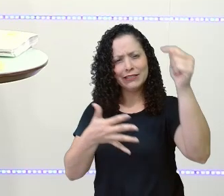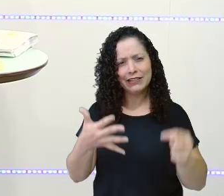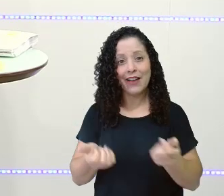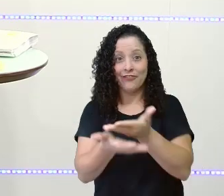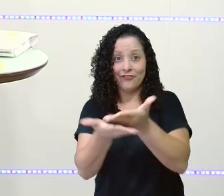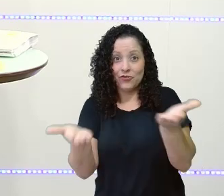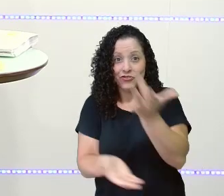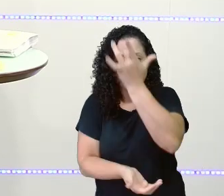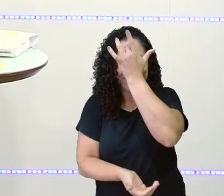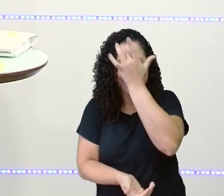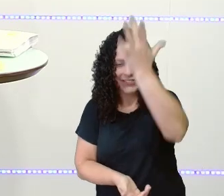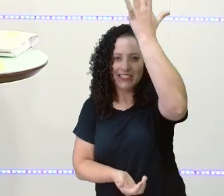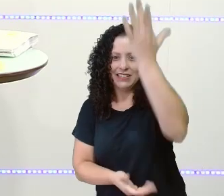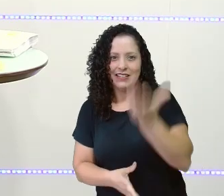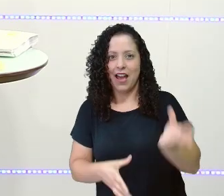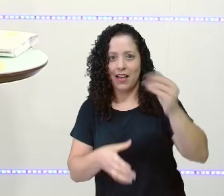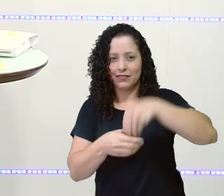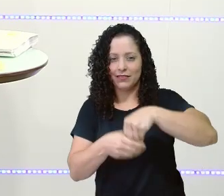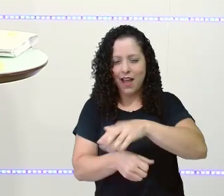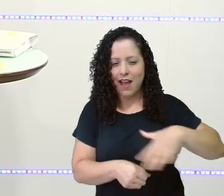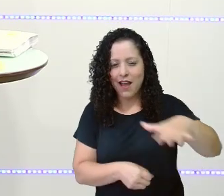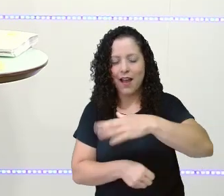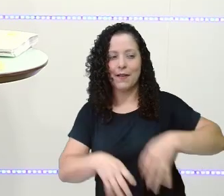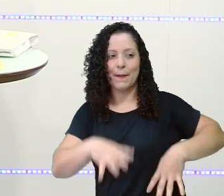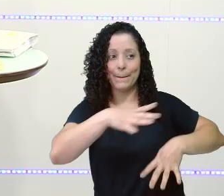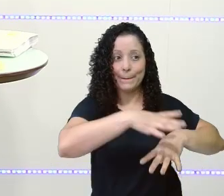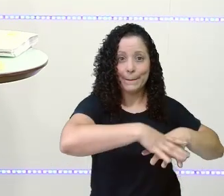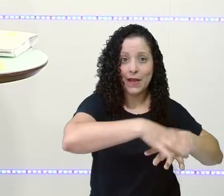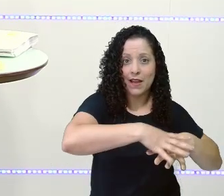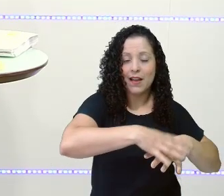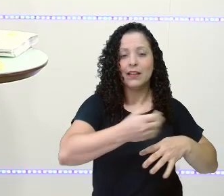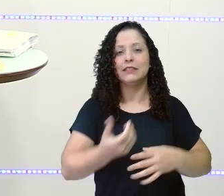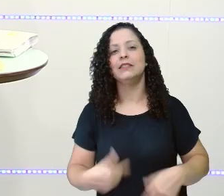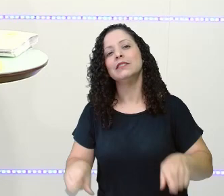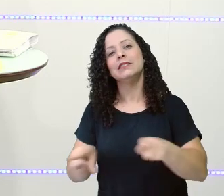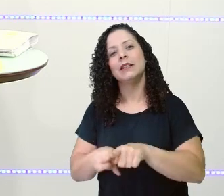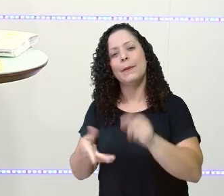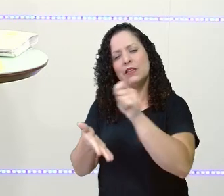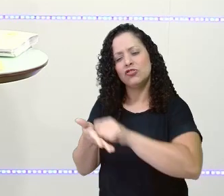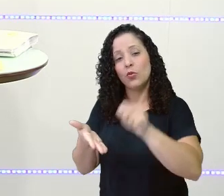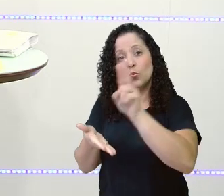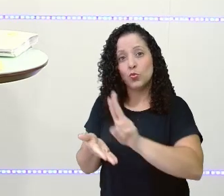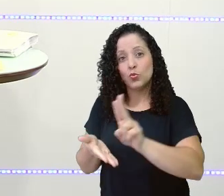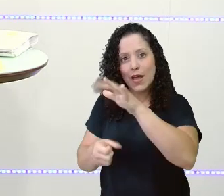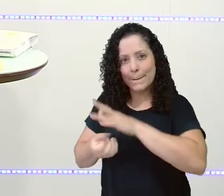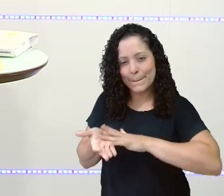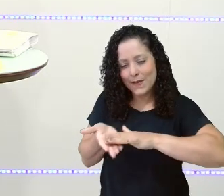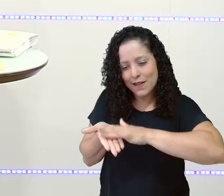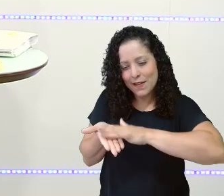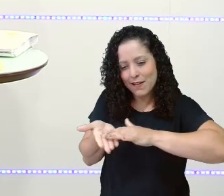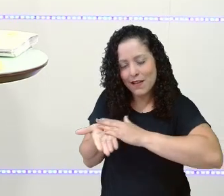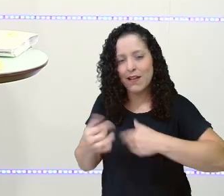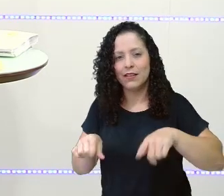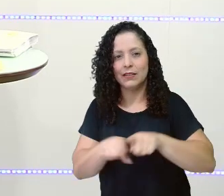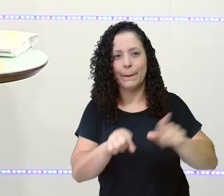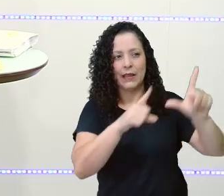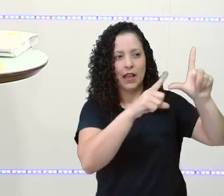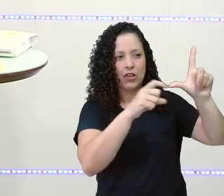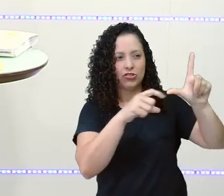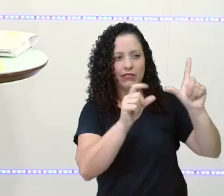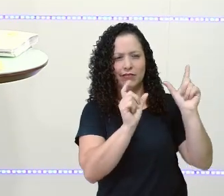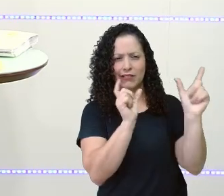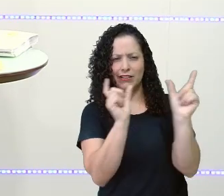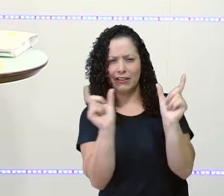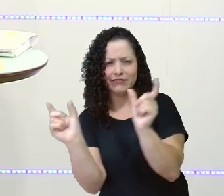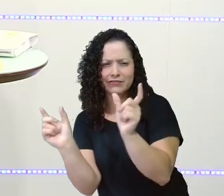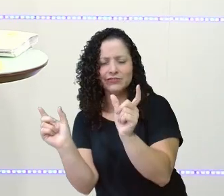né? Intervenção dentro da área da matemática, da apropriação do sistema de escrita em braille, do sistema de escrita alfabética. Então, que a gente